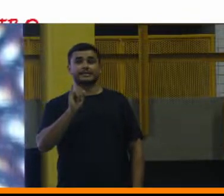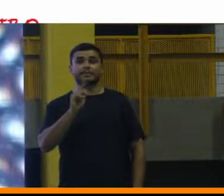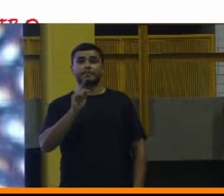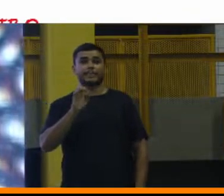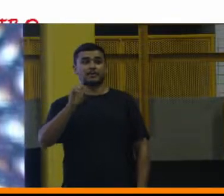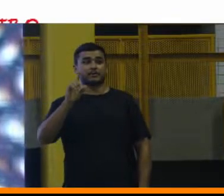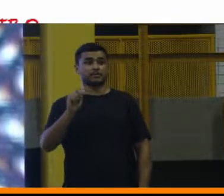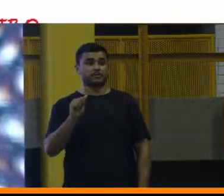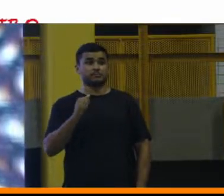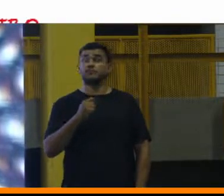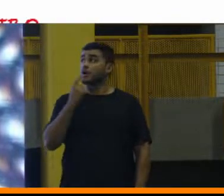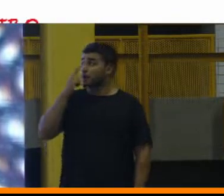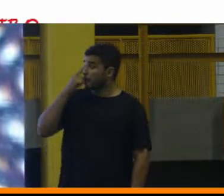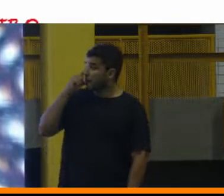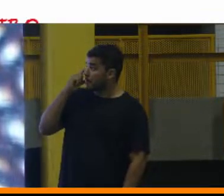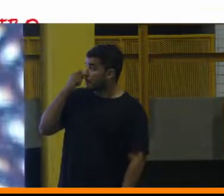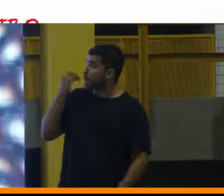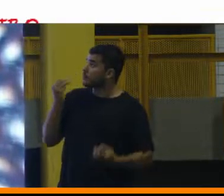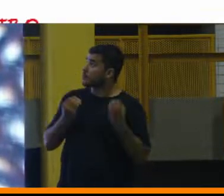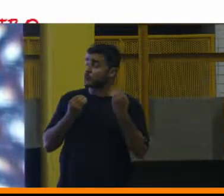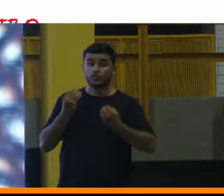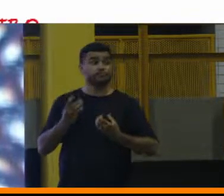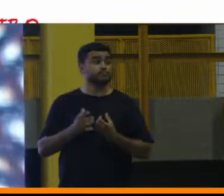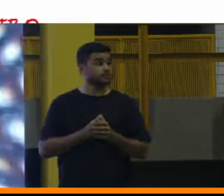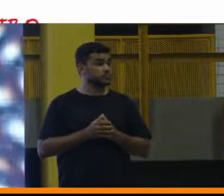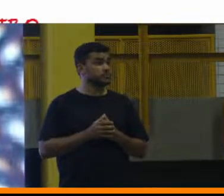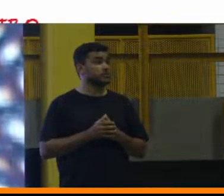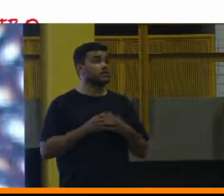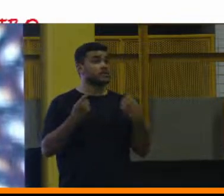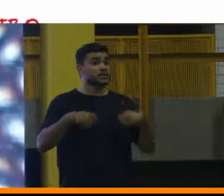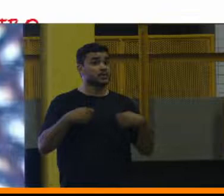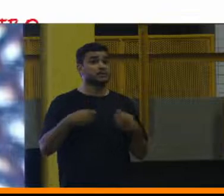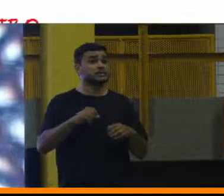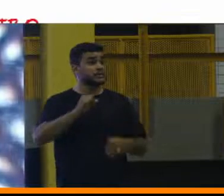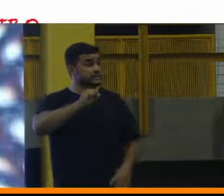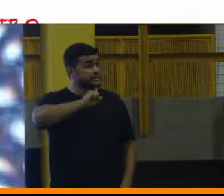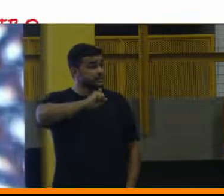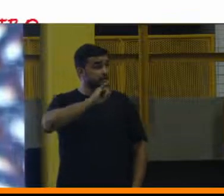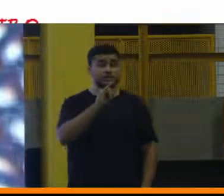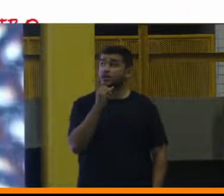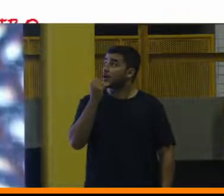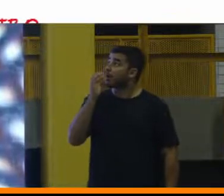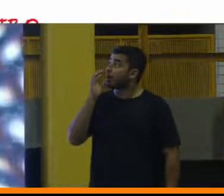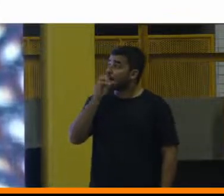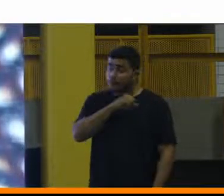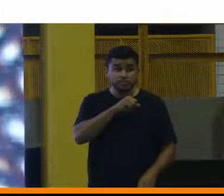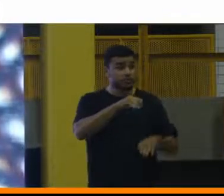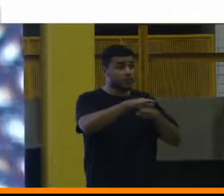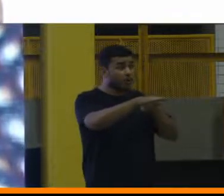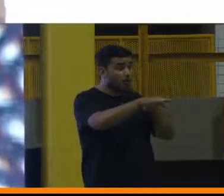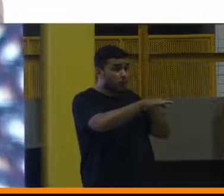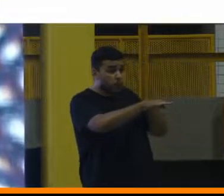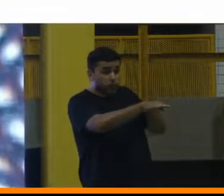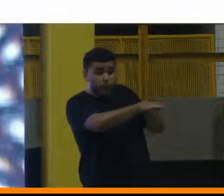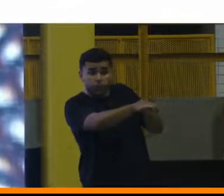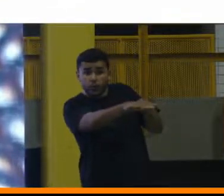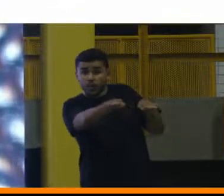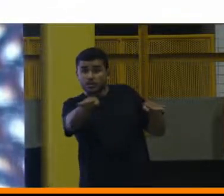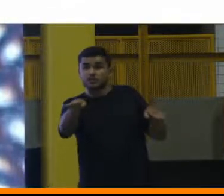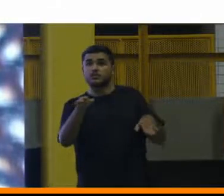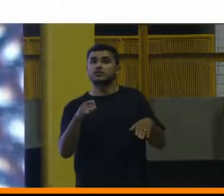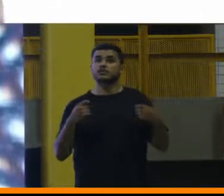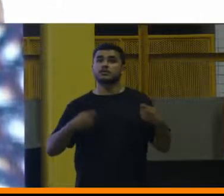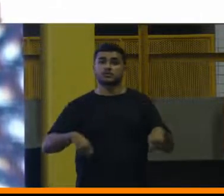Mas tem um lance interessante: quanto maior a aceleração, mais